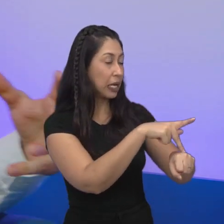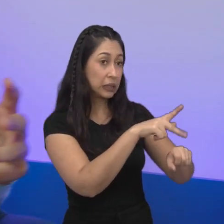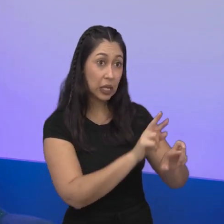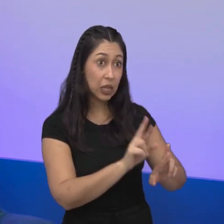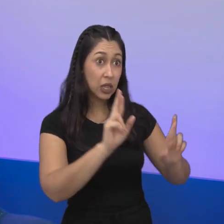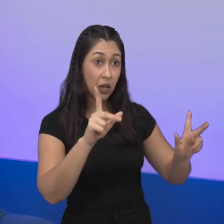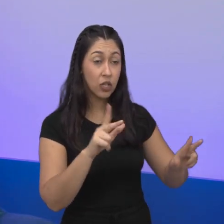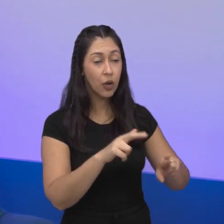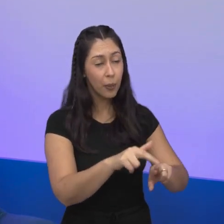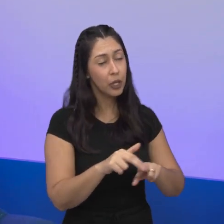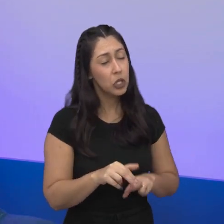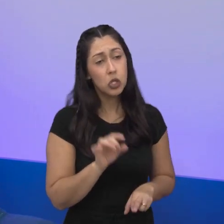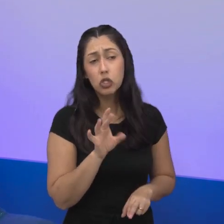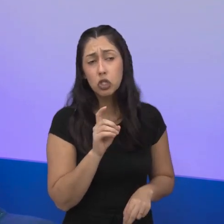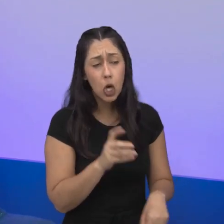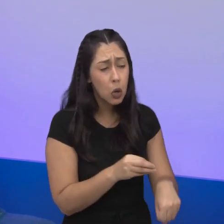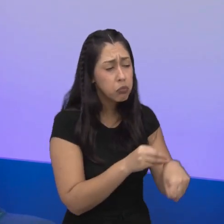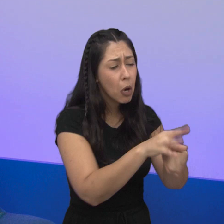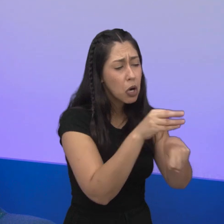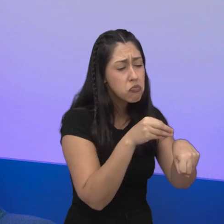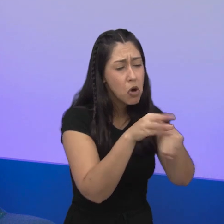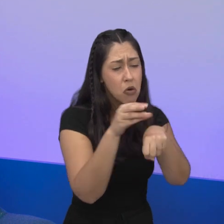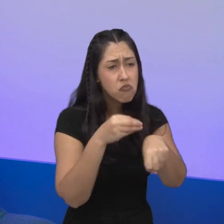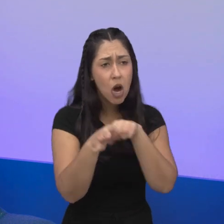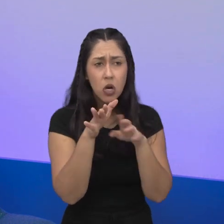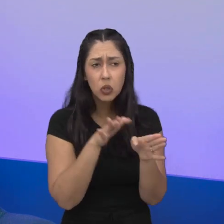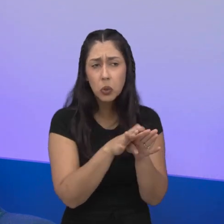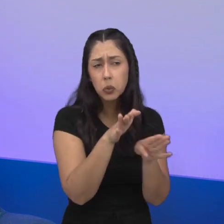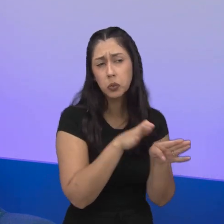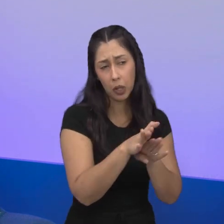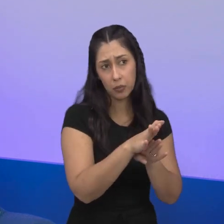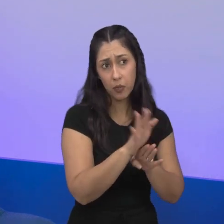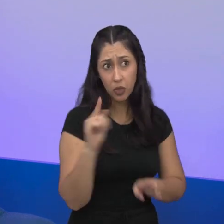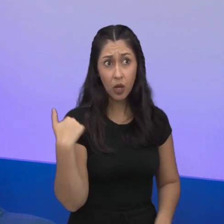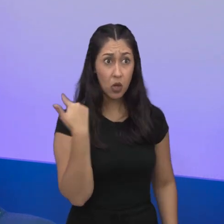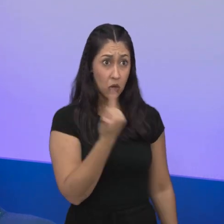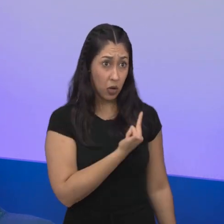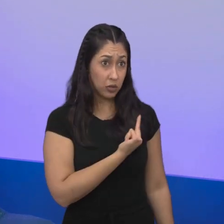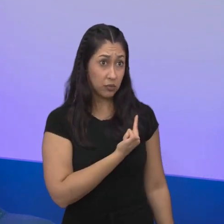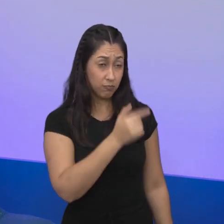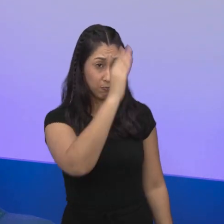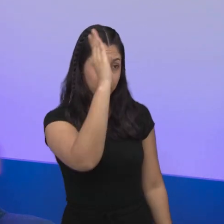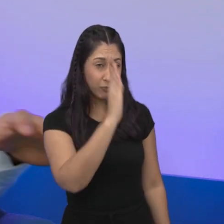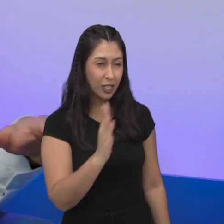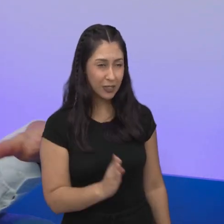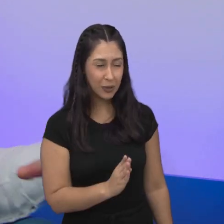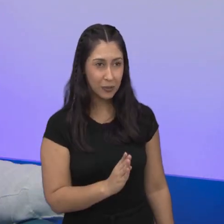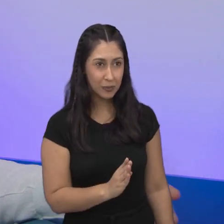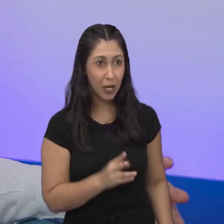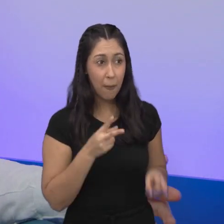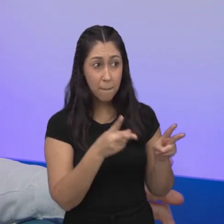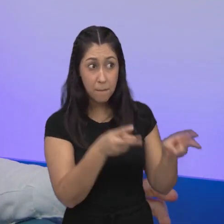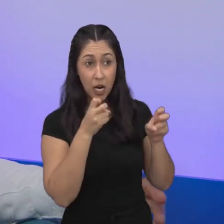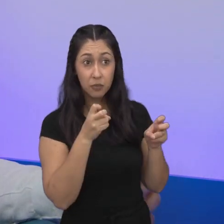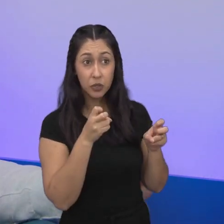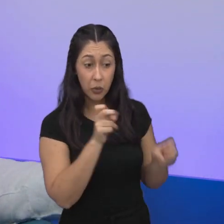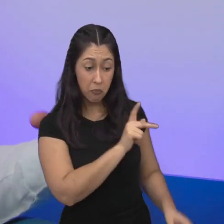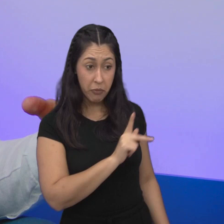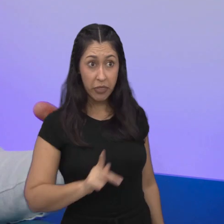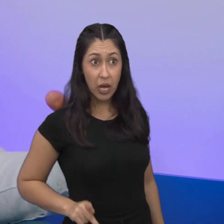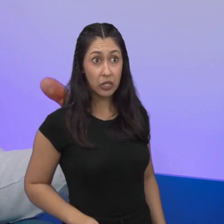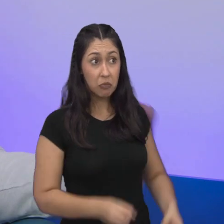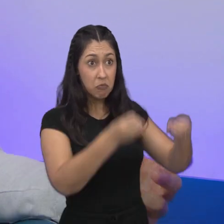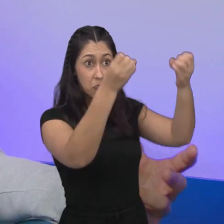acaba acontecendo ali recomendações de uma forma geral. Na vida cotidiana nossa aqui no Brasil, recentemente a gente viu o presidente